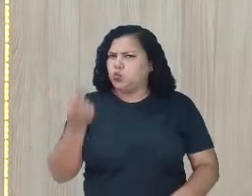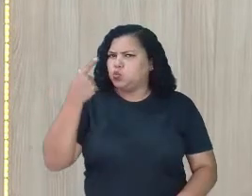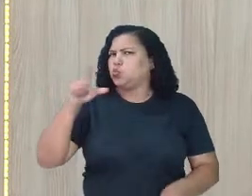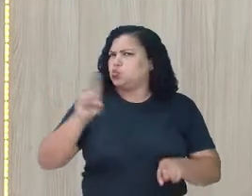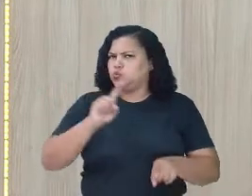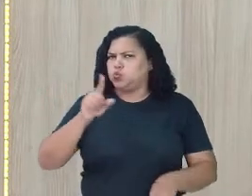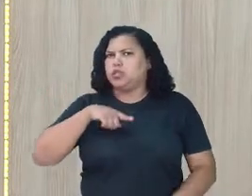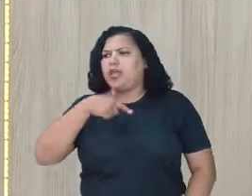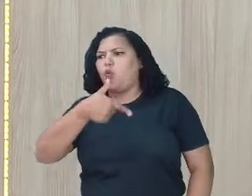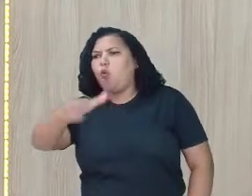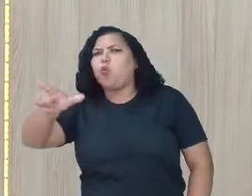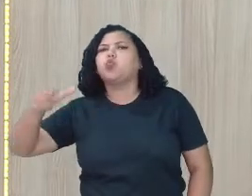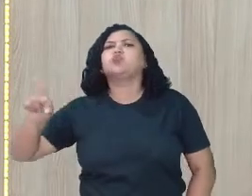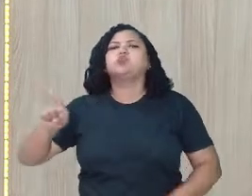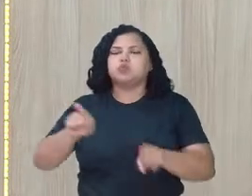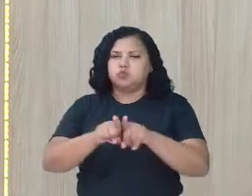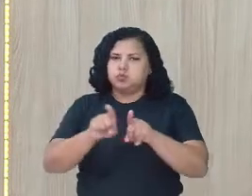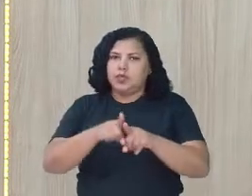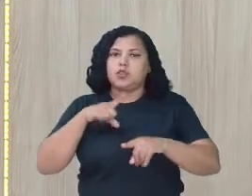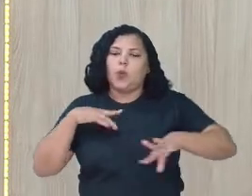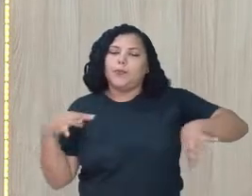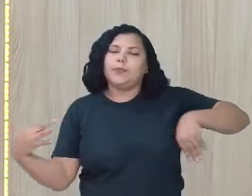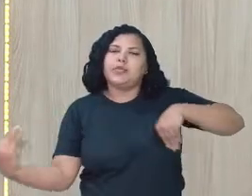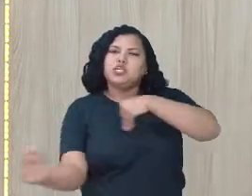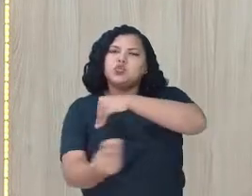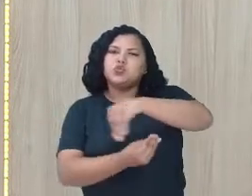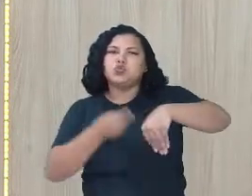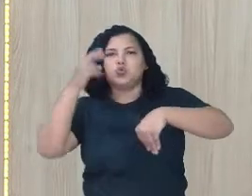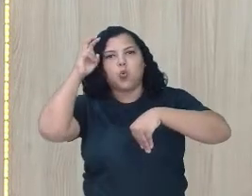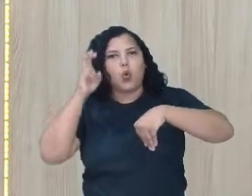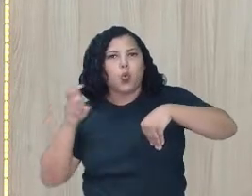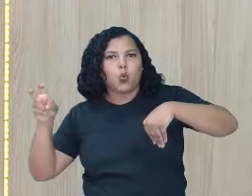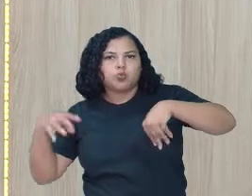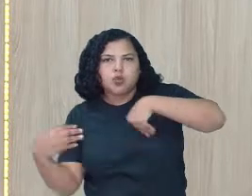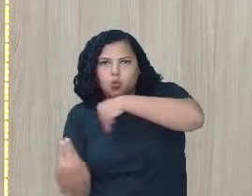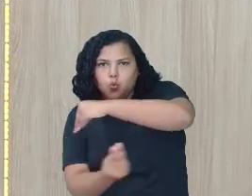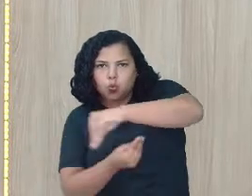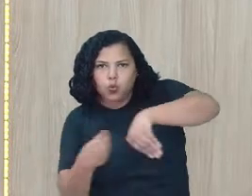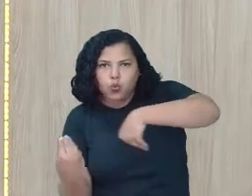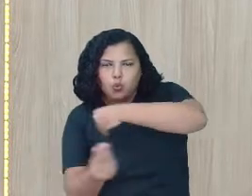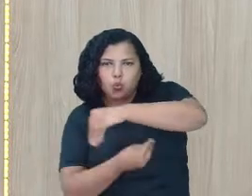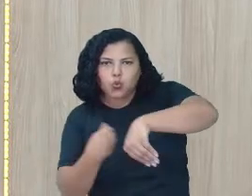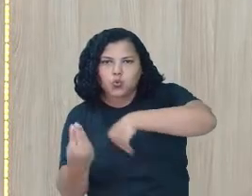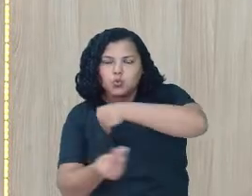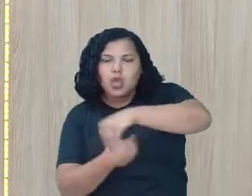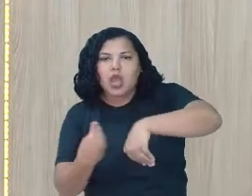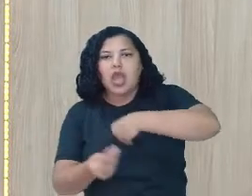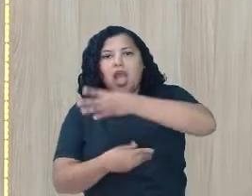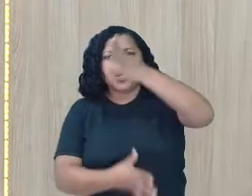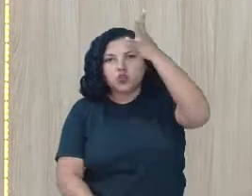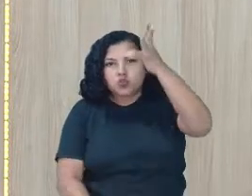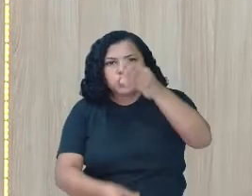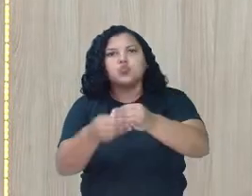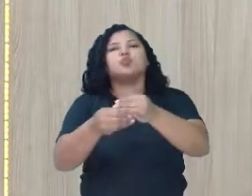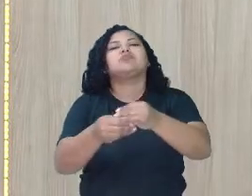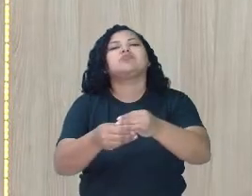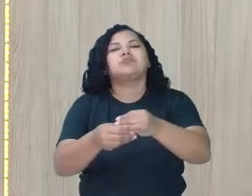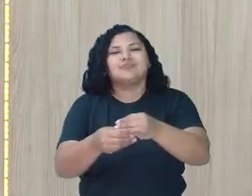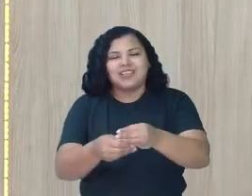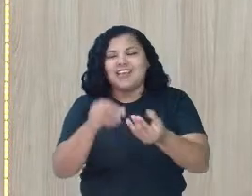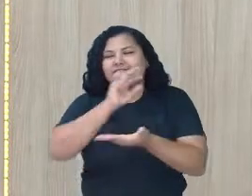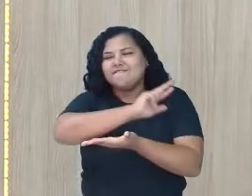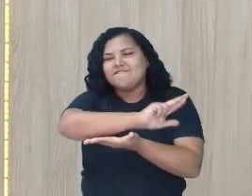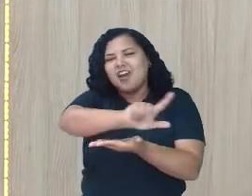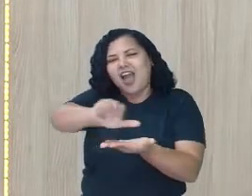Então, e foi a partir da mistura, né, da junção, né, da conjunção